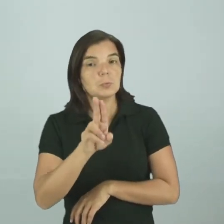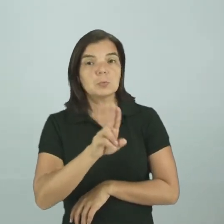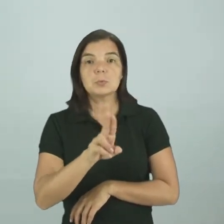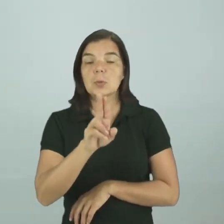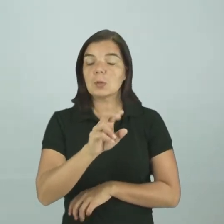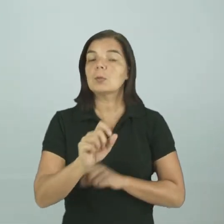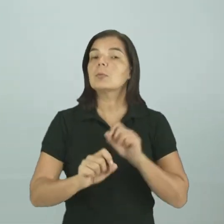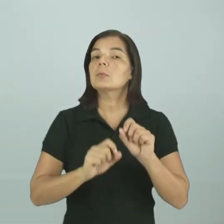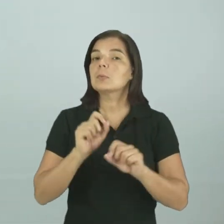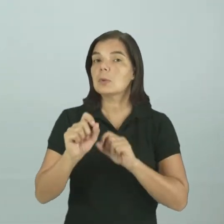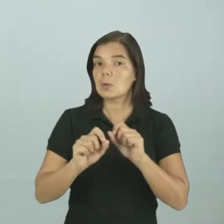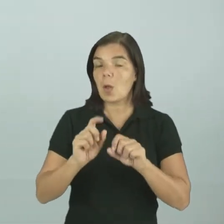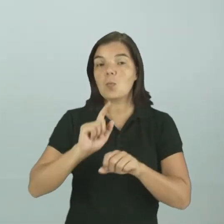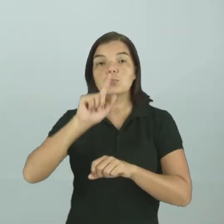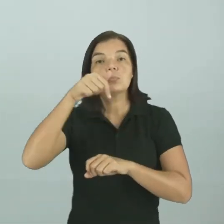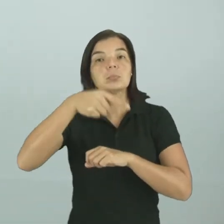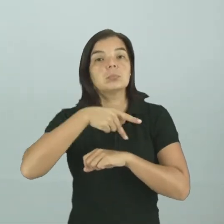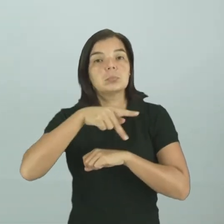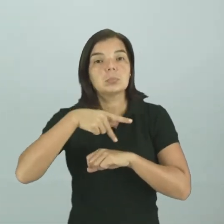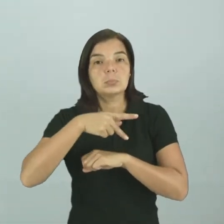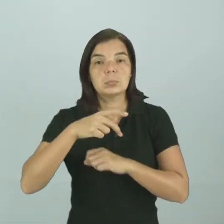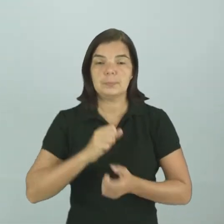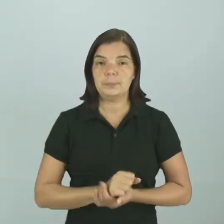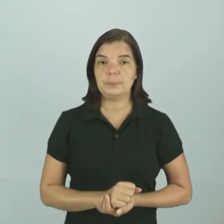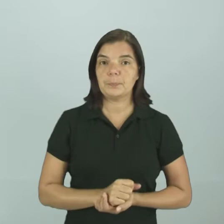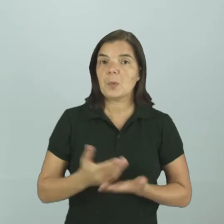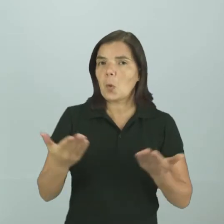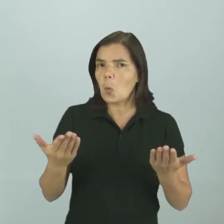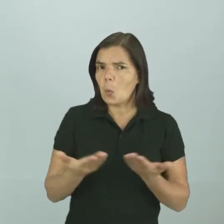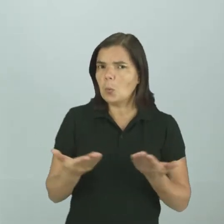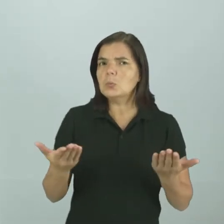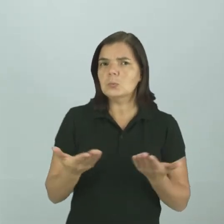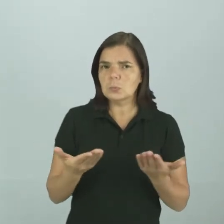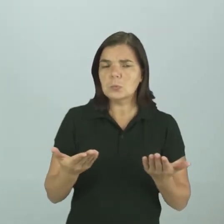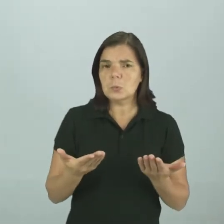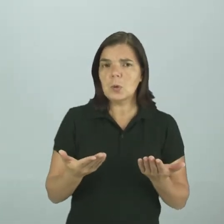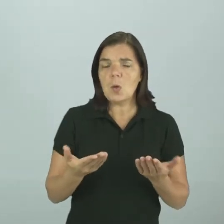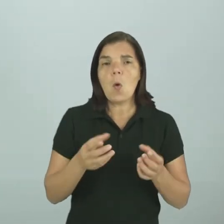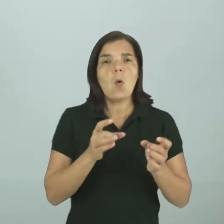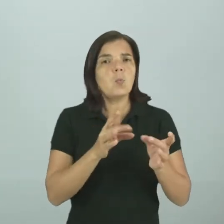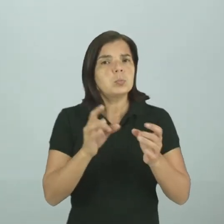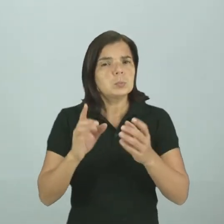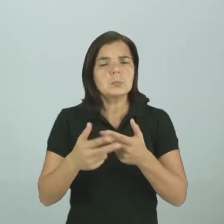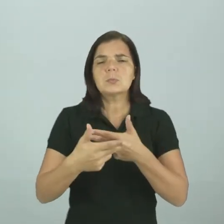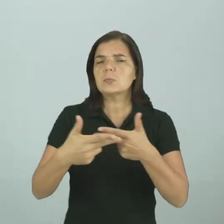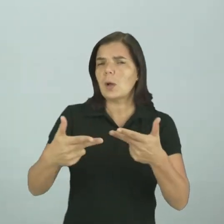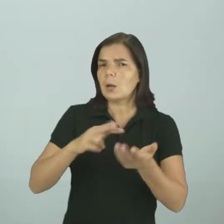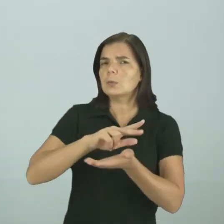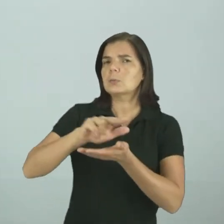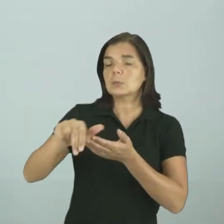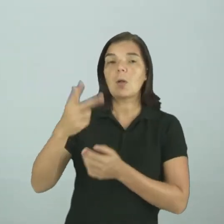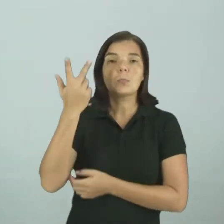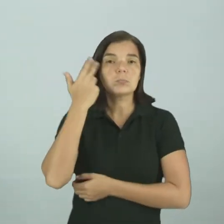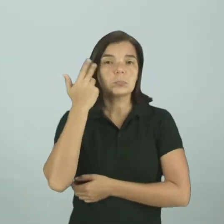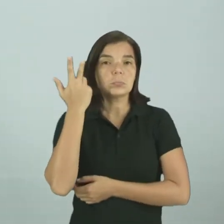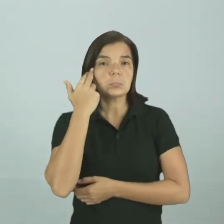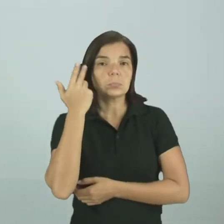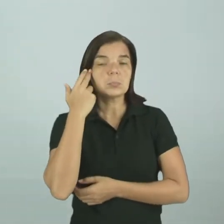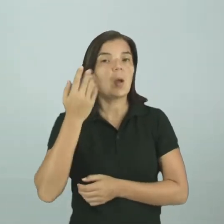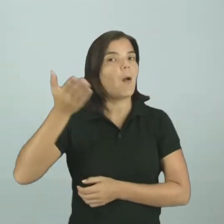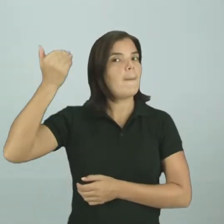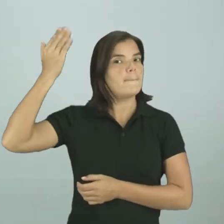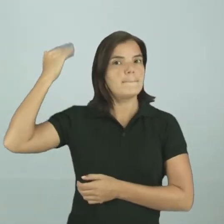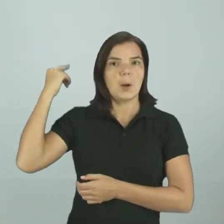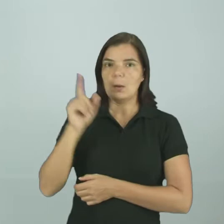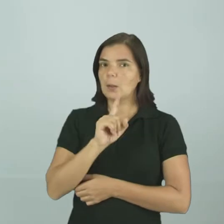Ia ser usado internacionalmente. Hoje em dia é exportado muitas coisas, hoje em dia é comum. Nessa época